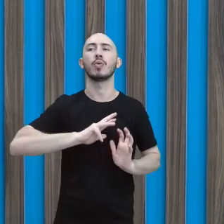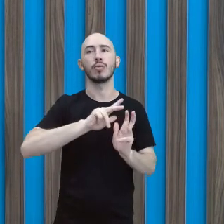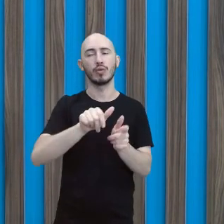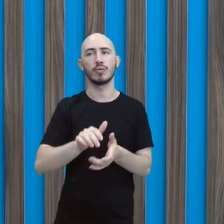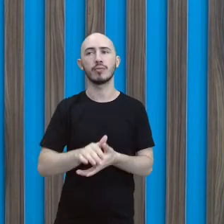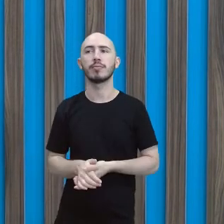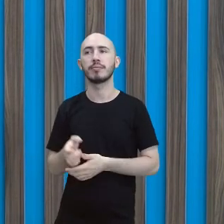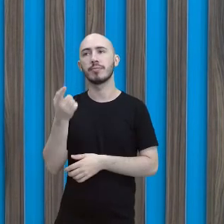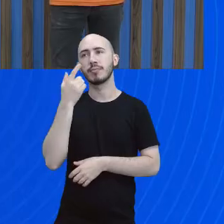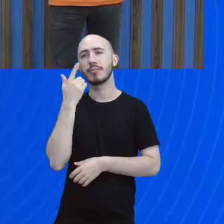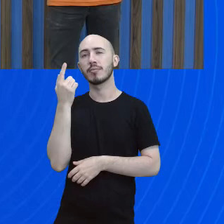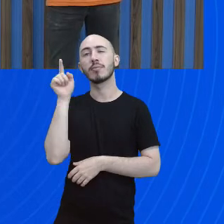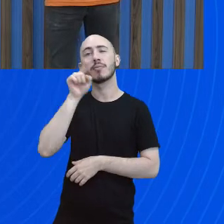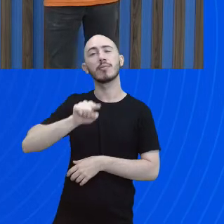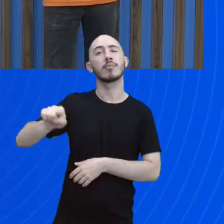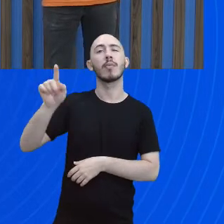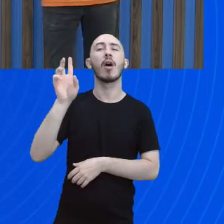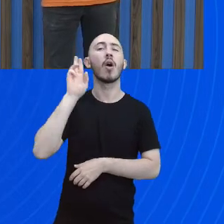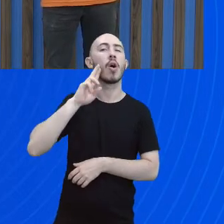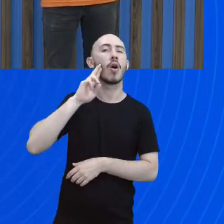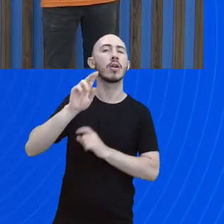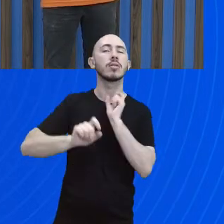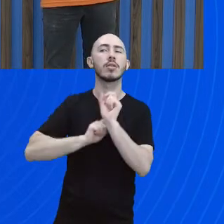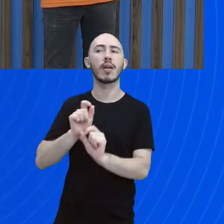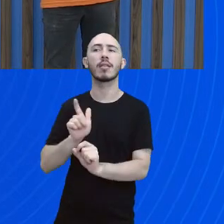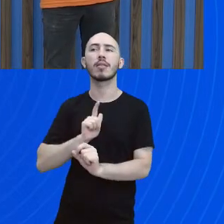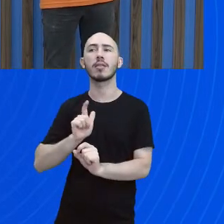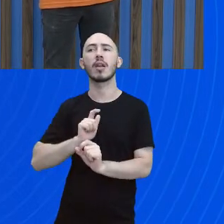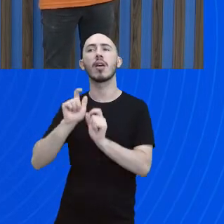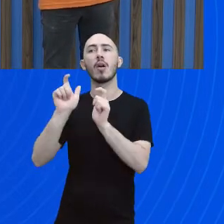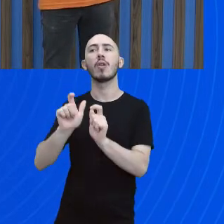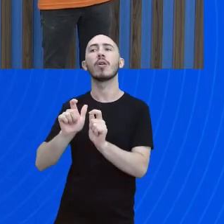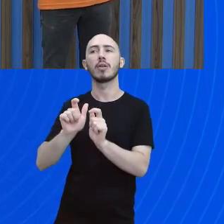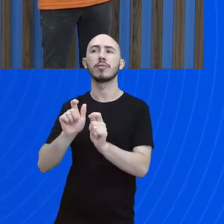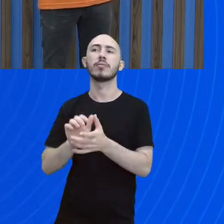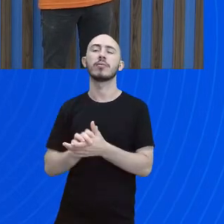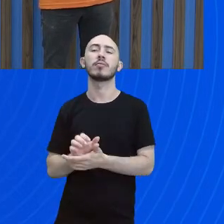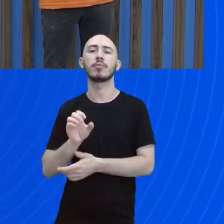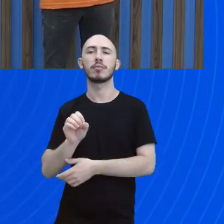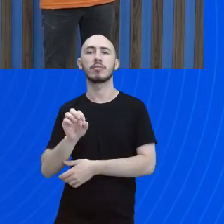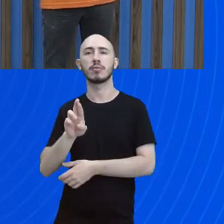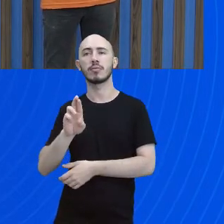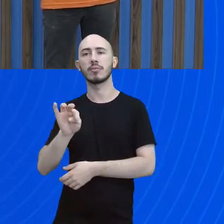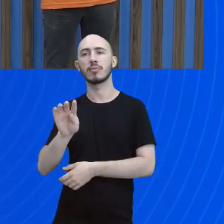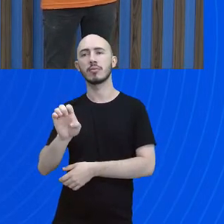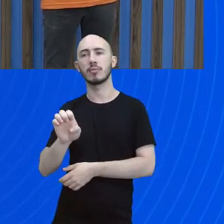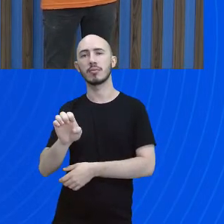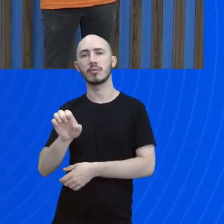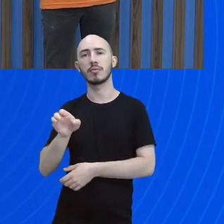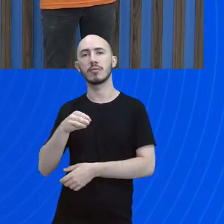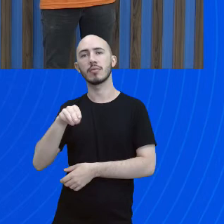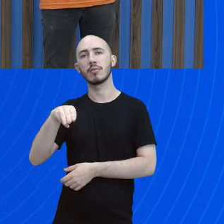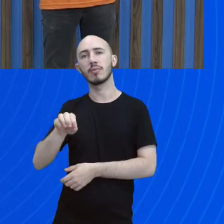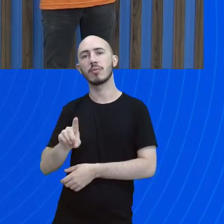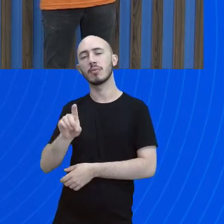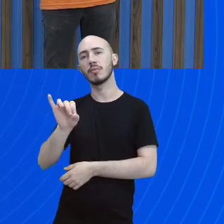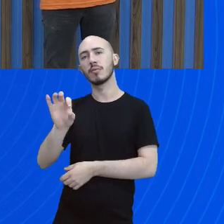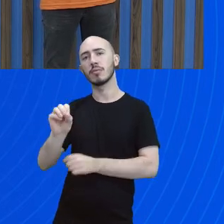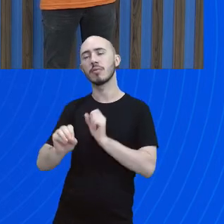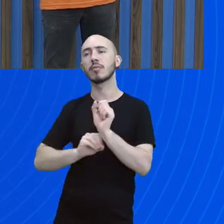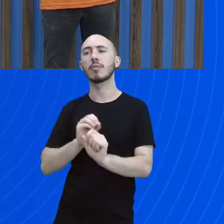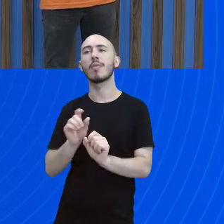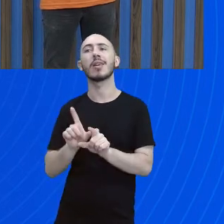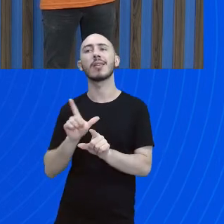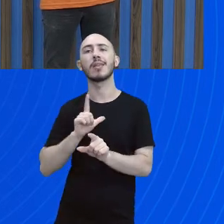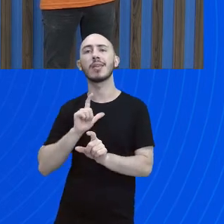já pega mais a área do Oriente Médio por ali, né, professor? Também, né? Aquela questão dos países que de perseguição, vamos